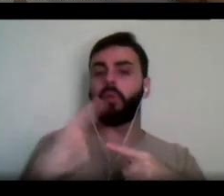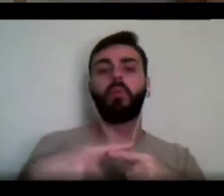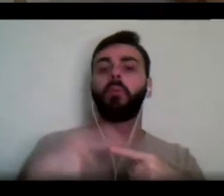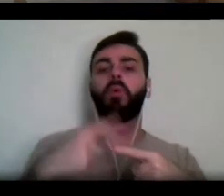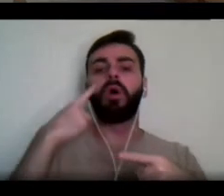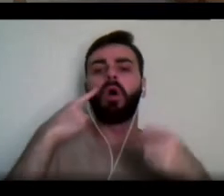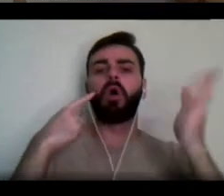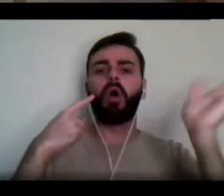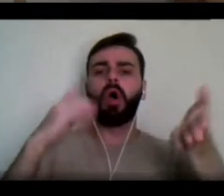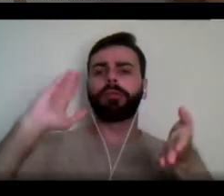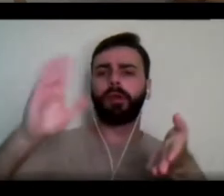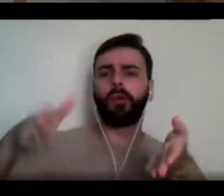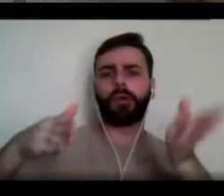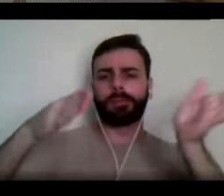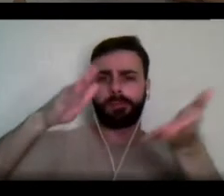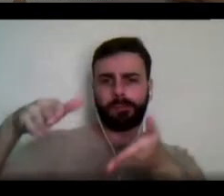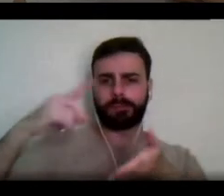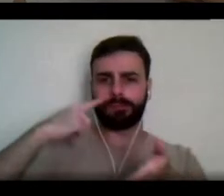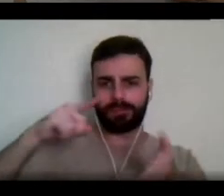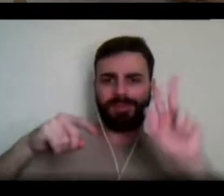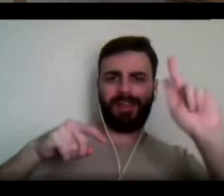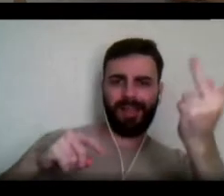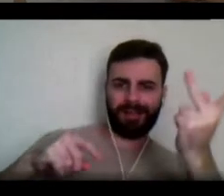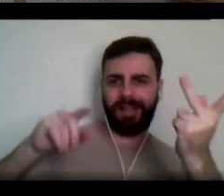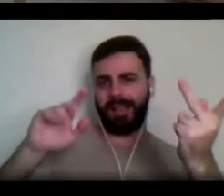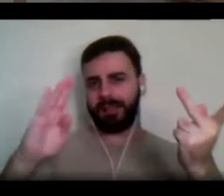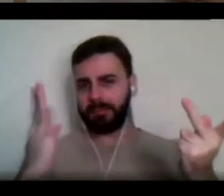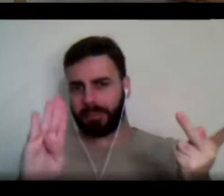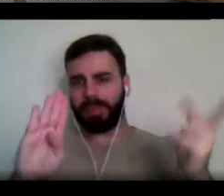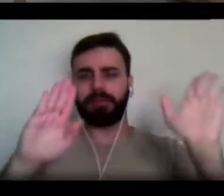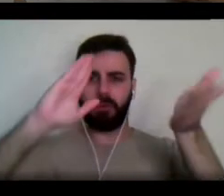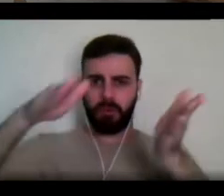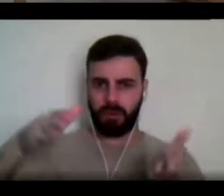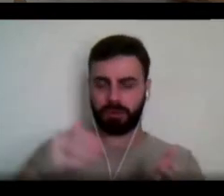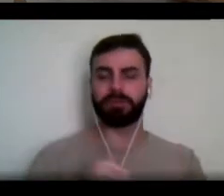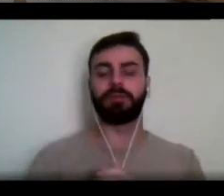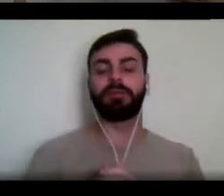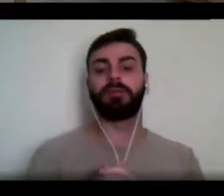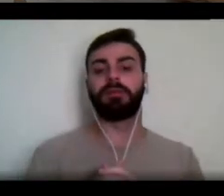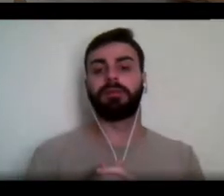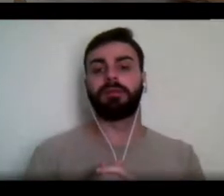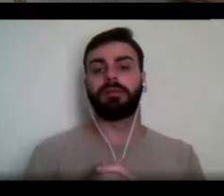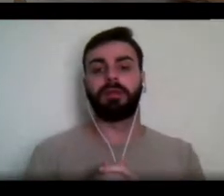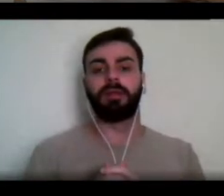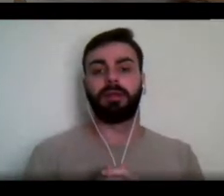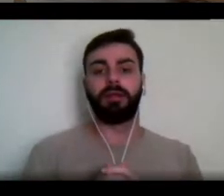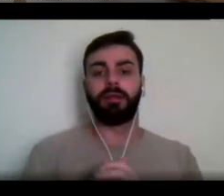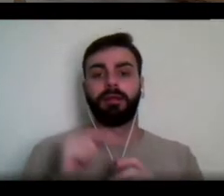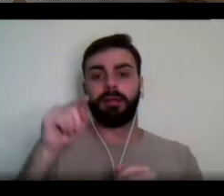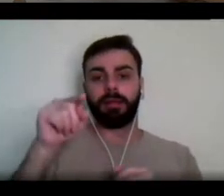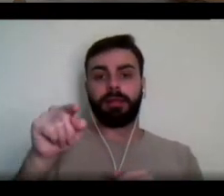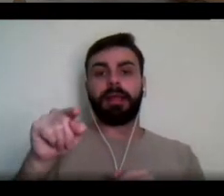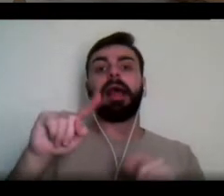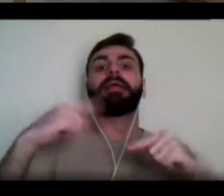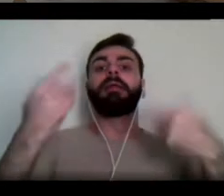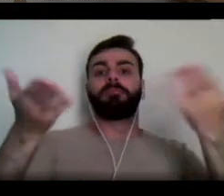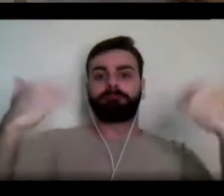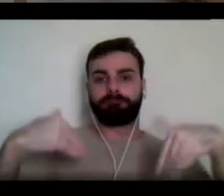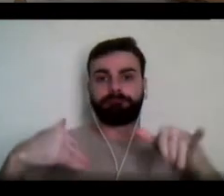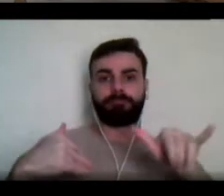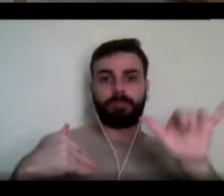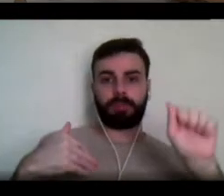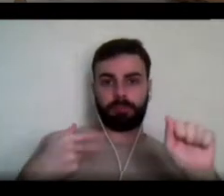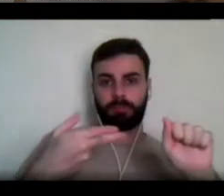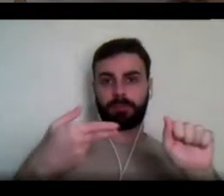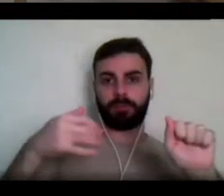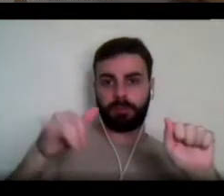e YB, né? Porque é 0 e H é igual a H. E aí, ó, eu vou igualar essa parte